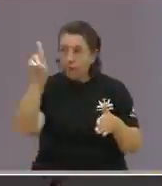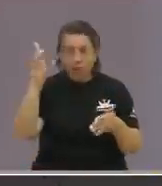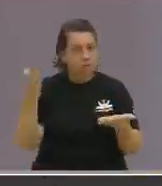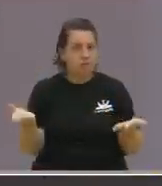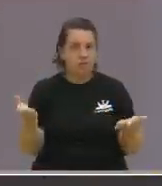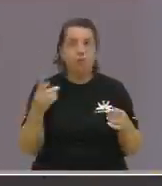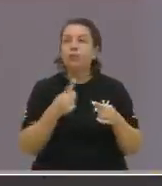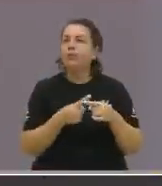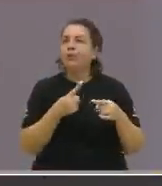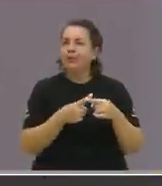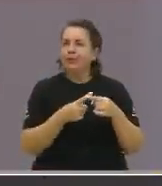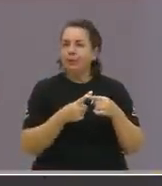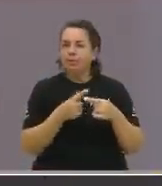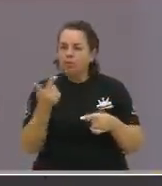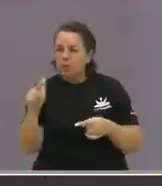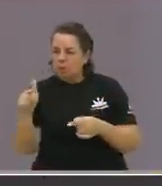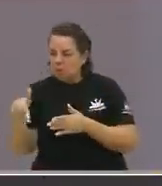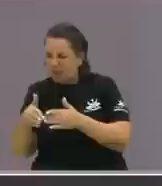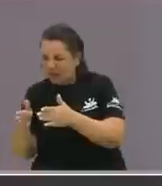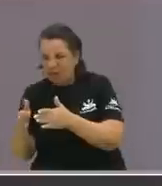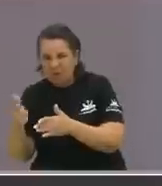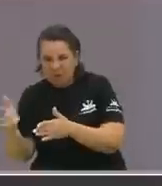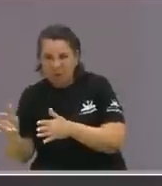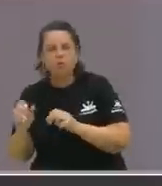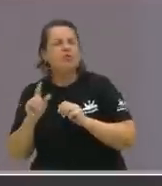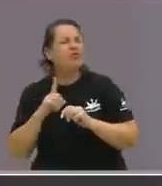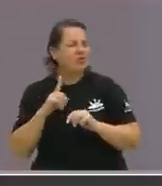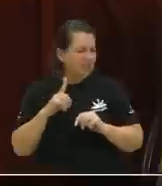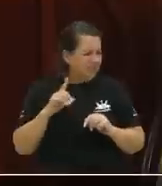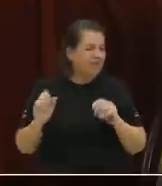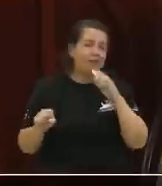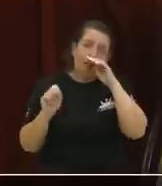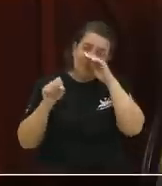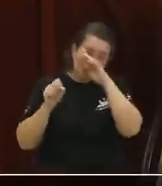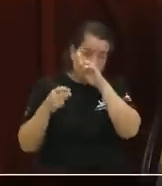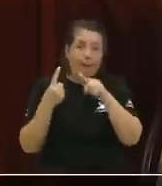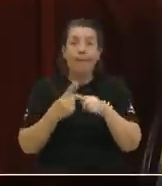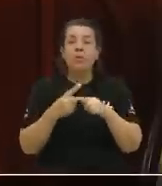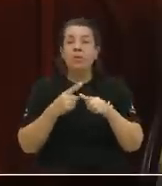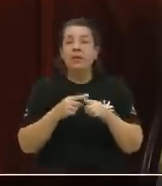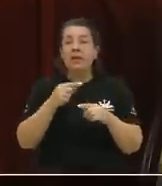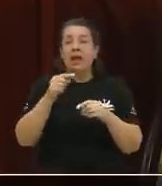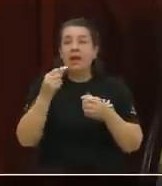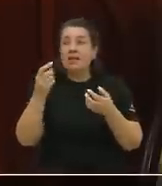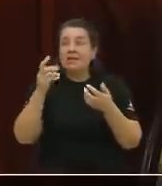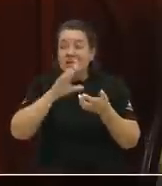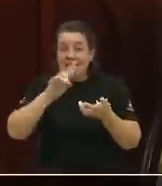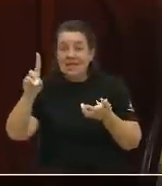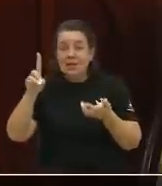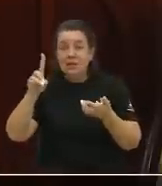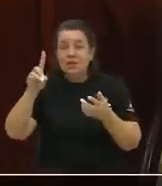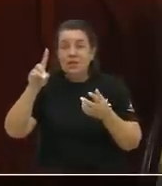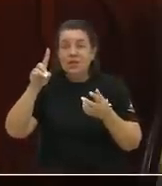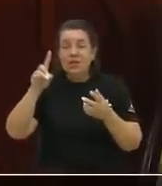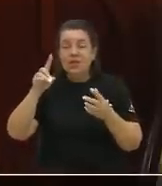Por quê? Porque não tinha outro? Não. Para santificar a criação